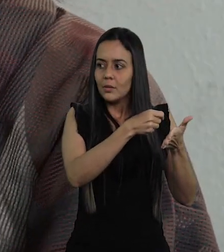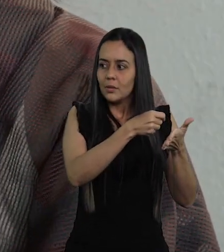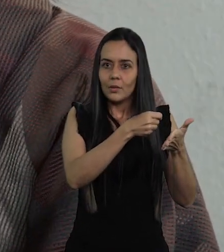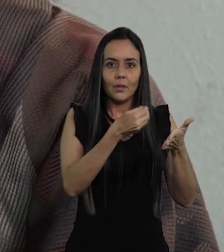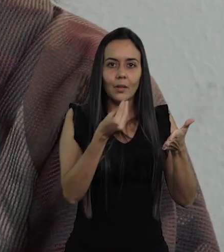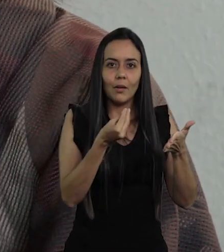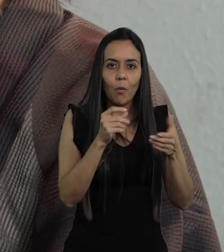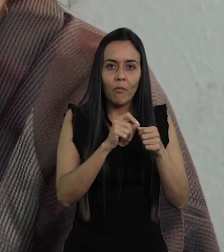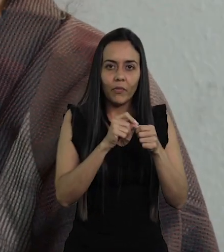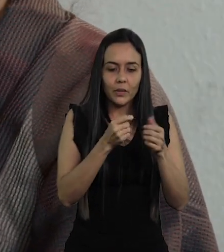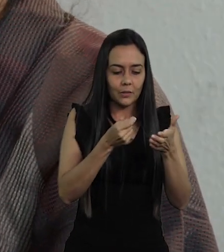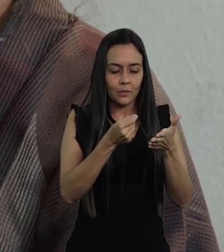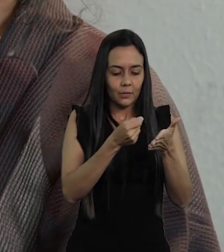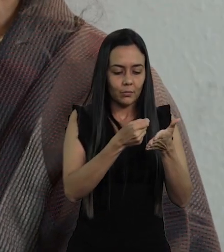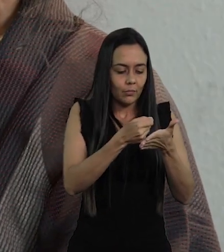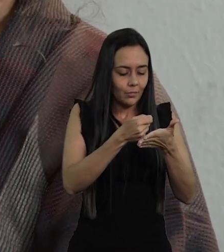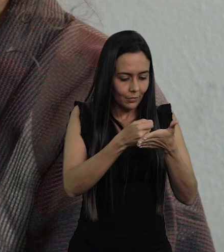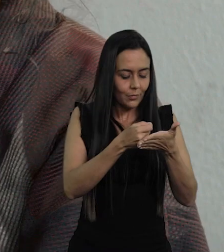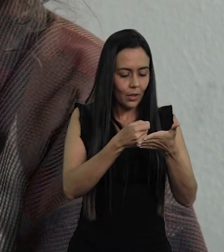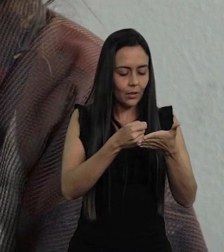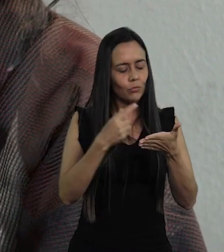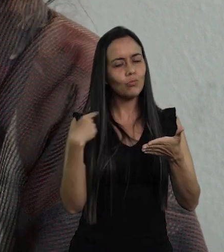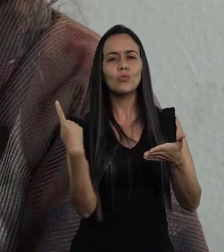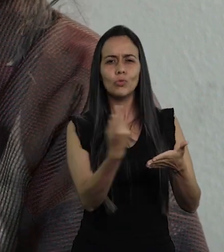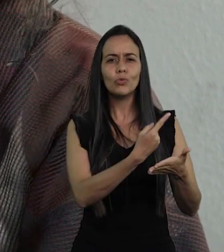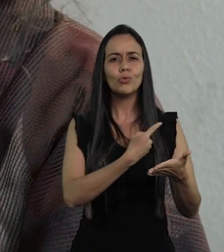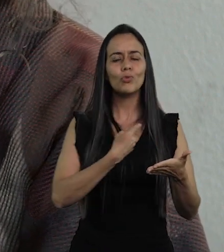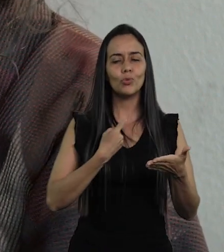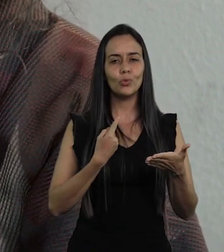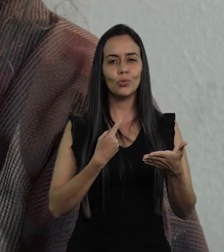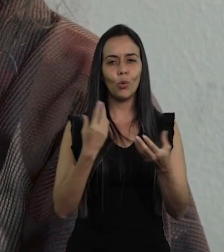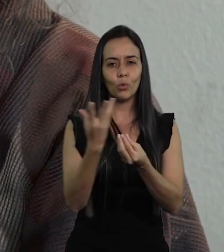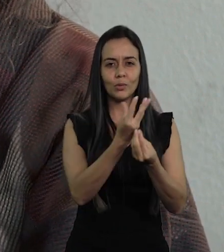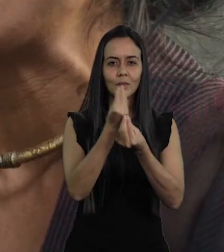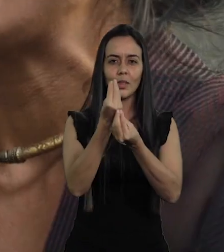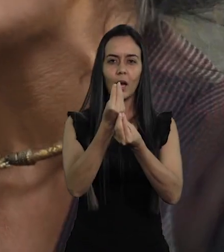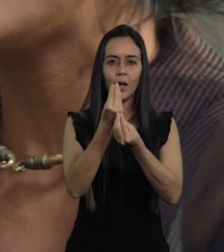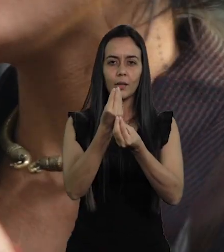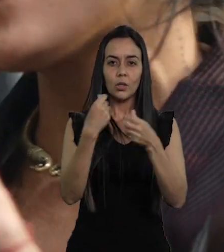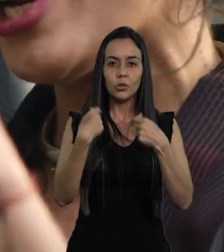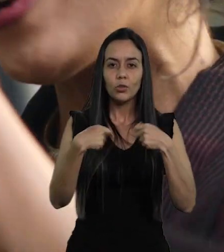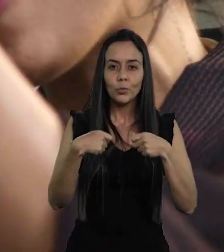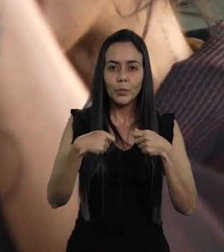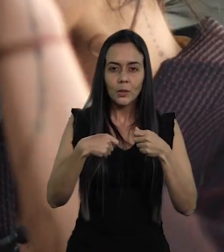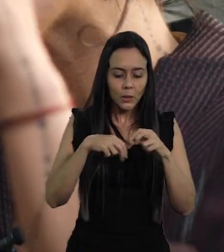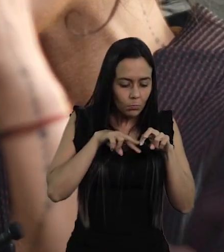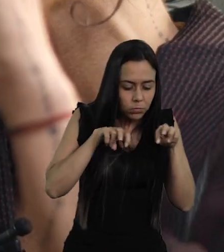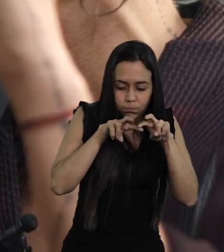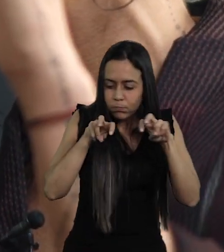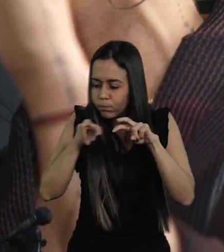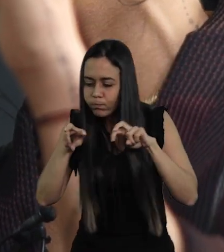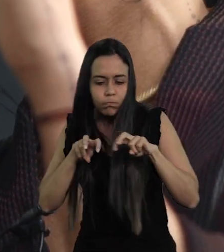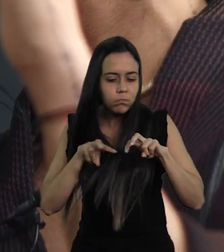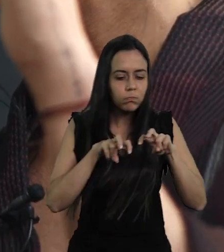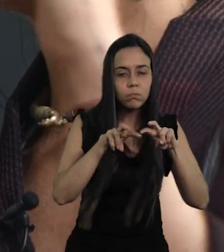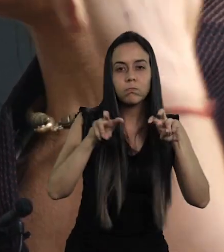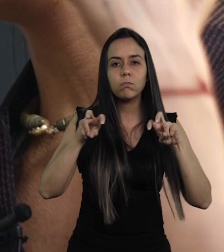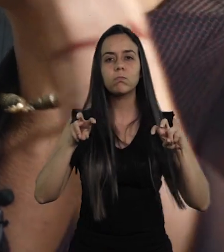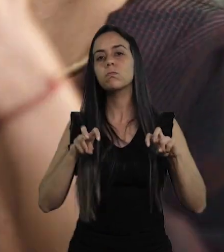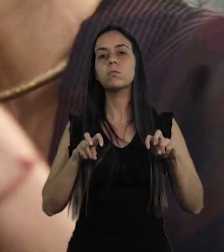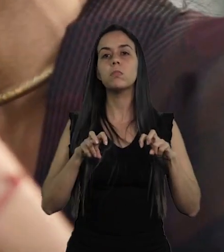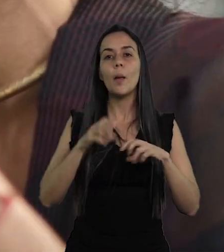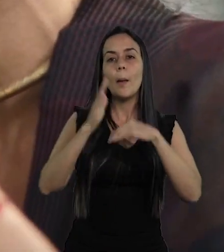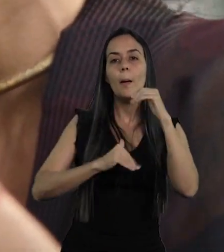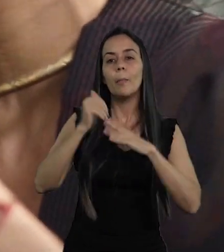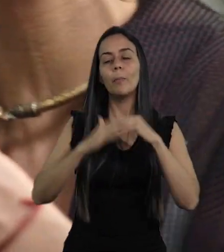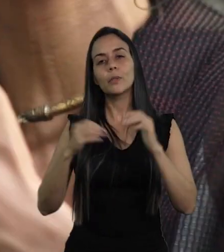E eu acho que isso, como artistas, é algo que a gente sempre busca, né? Então, quando a gente olha qualquer situação, a gente